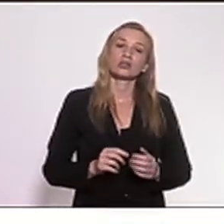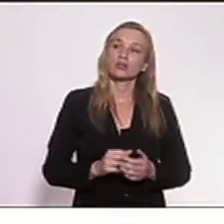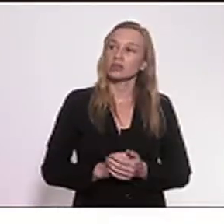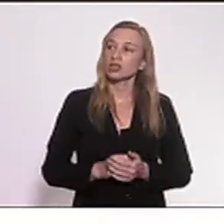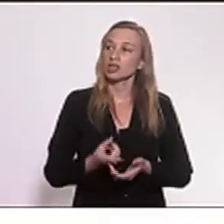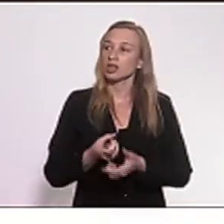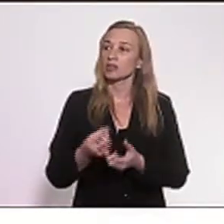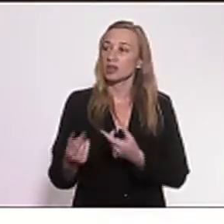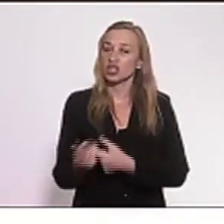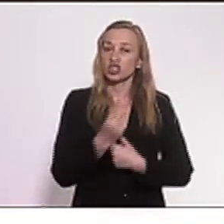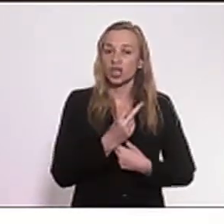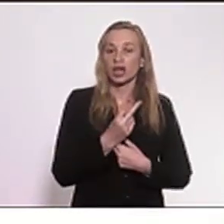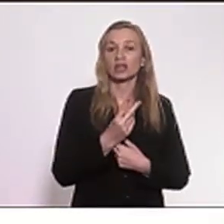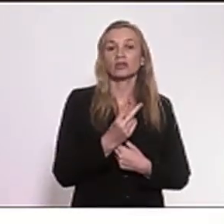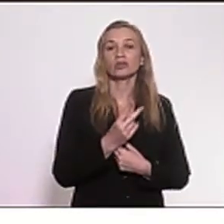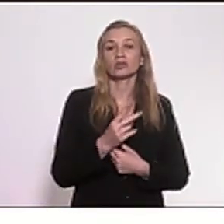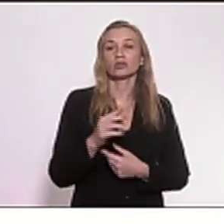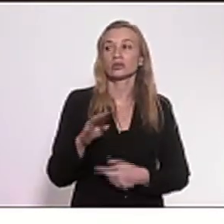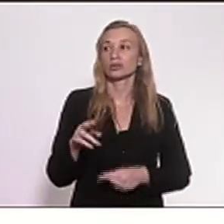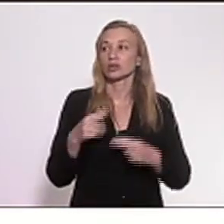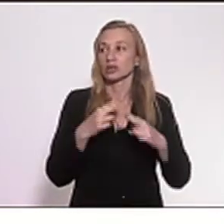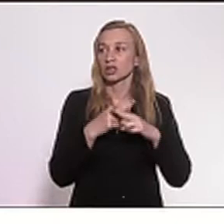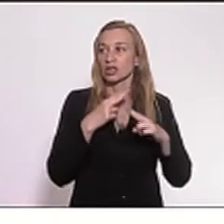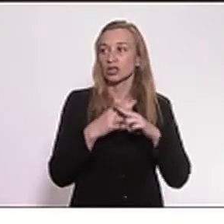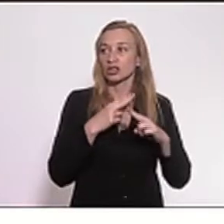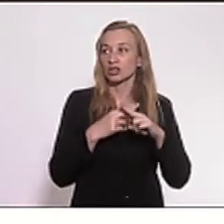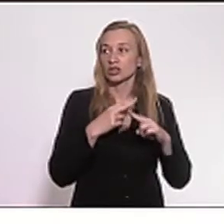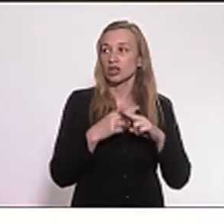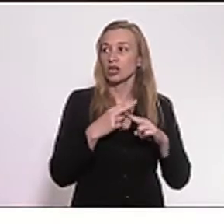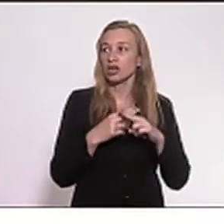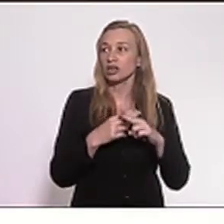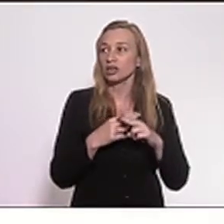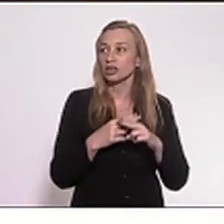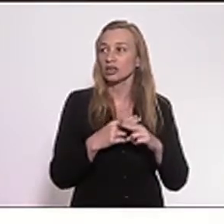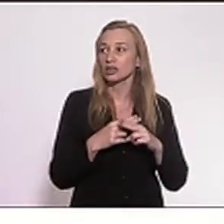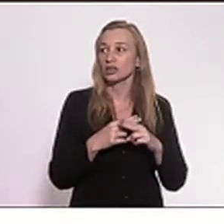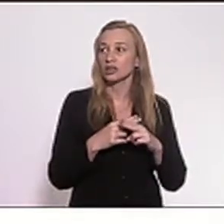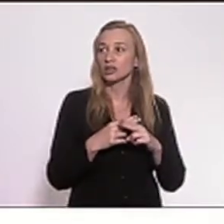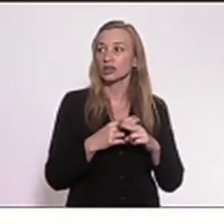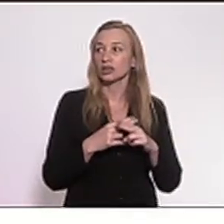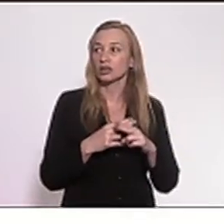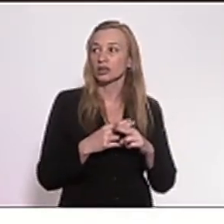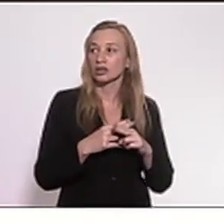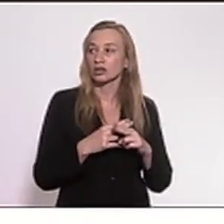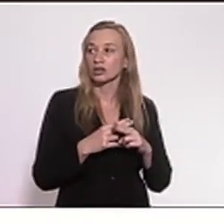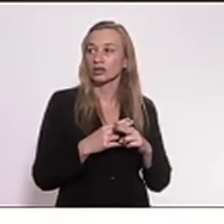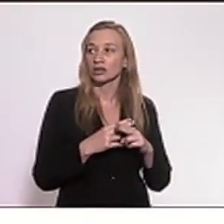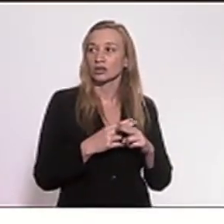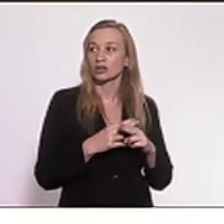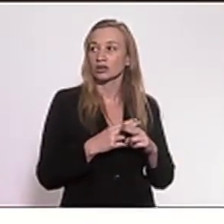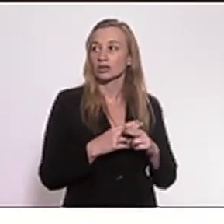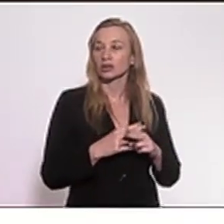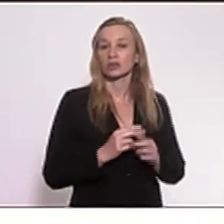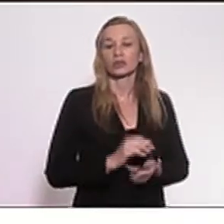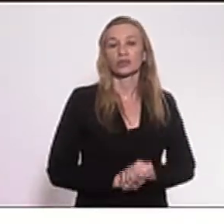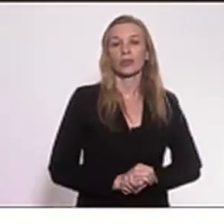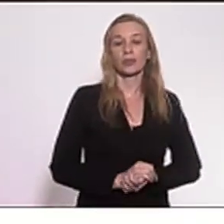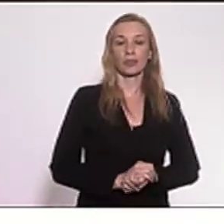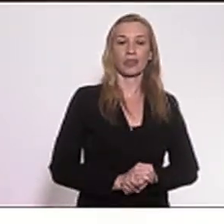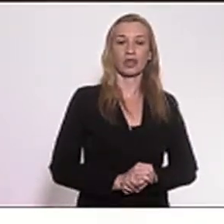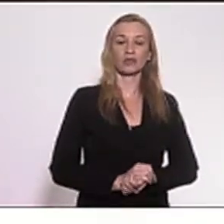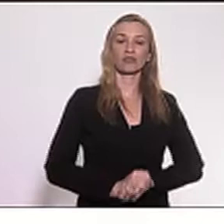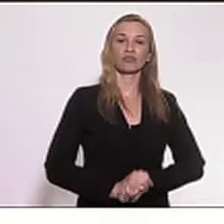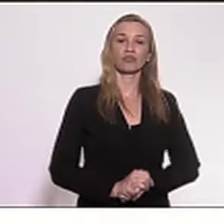Econômica. Uma operação já tremendamente desvantajosa para o Estado do Rio de Janeiro e